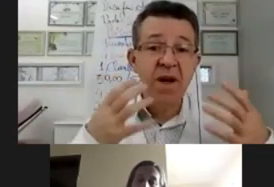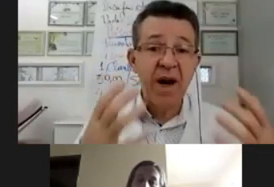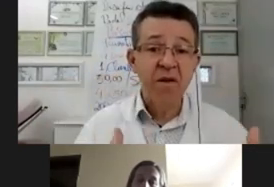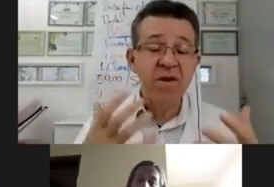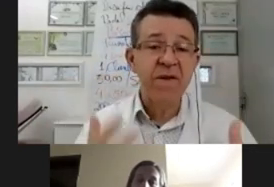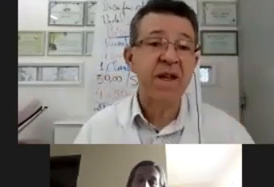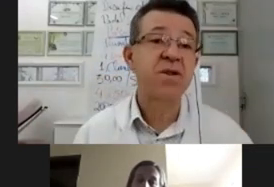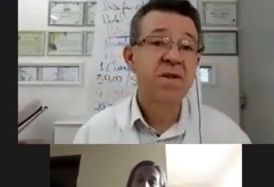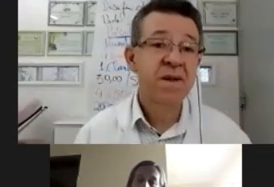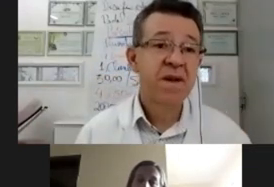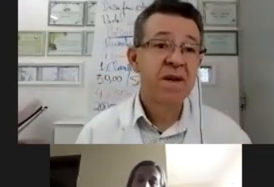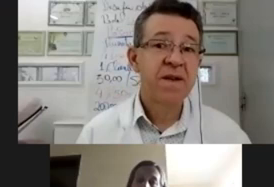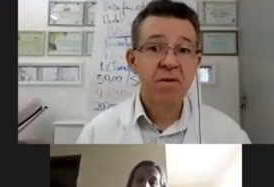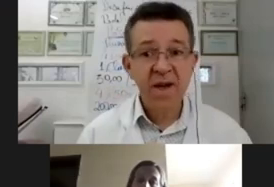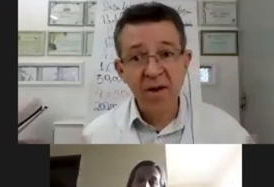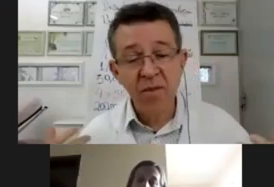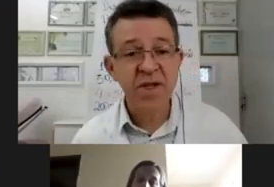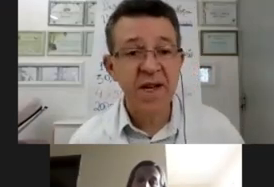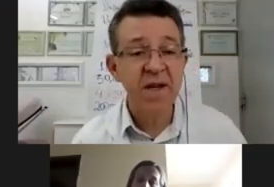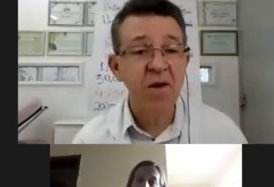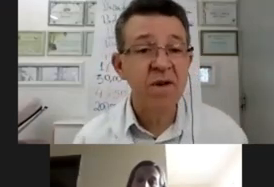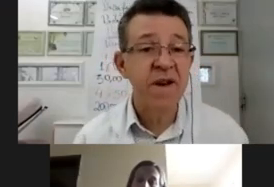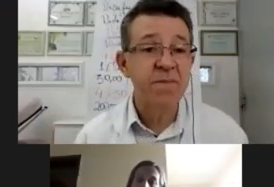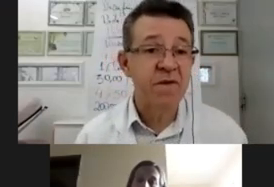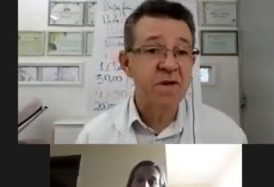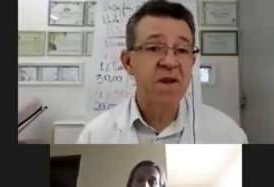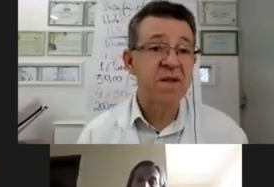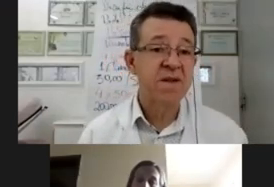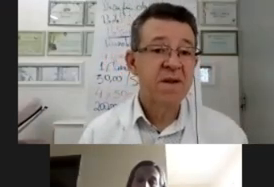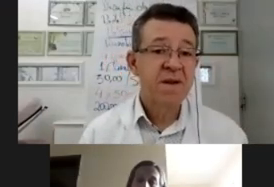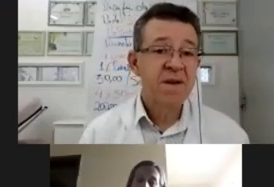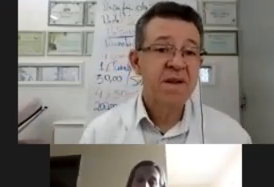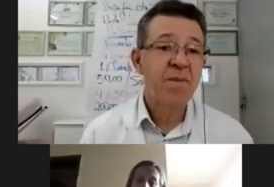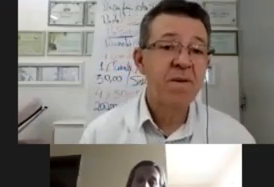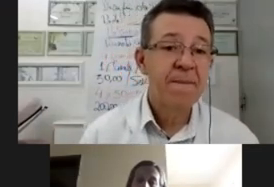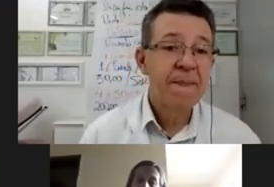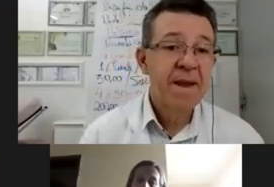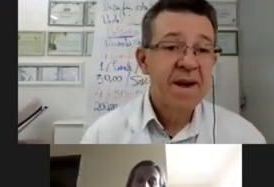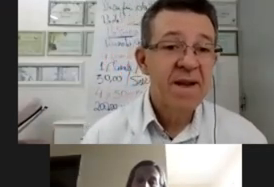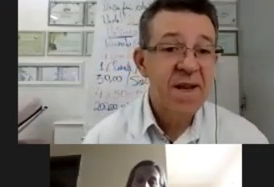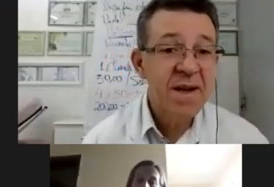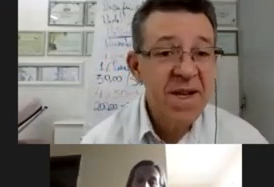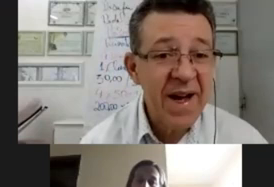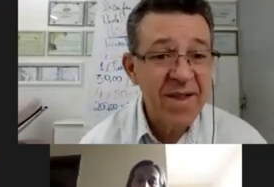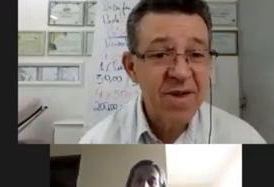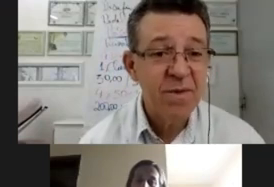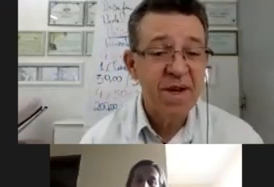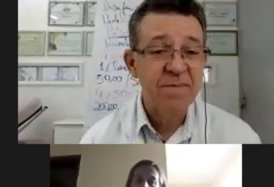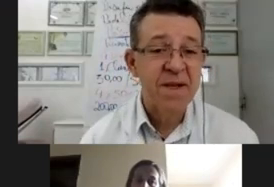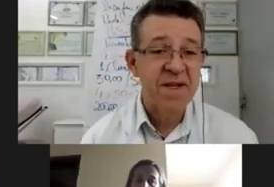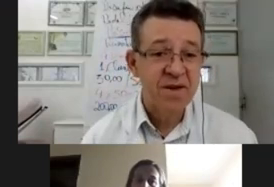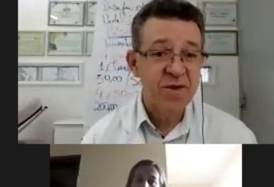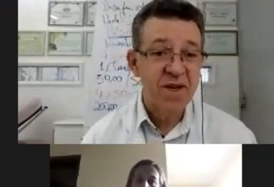buscando algo diferente. E eu quero mostrar esse algo diferente para vocês. Tá bom? Alessandra, obrigado da